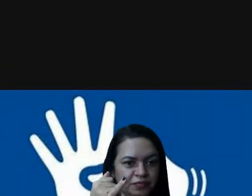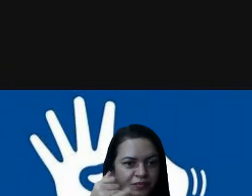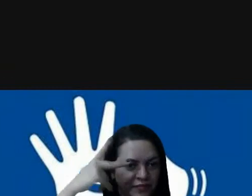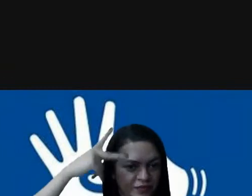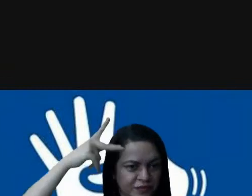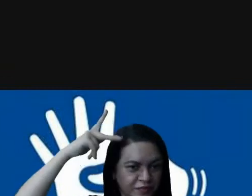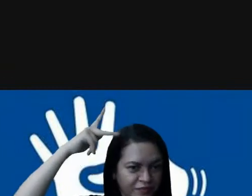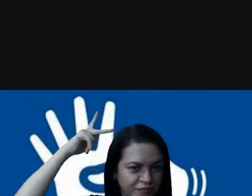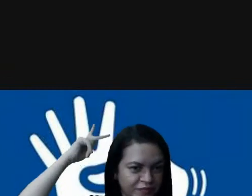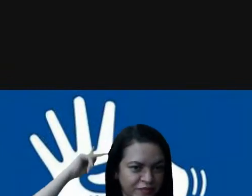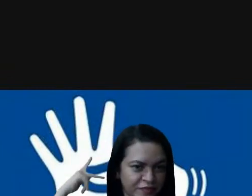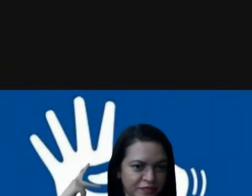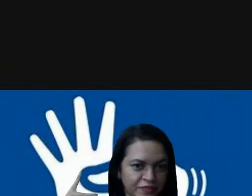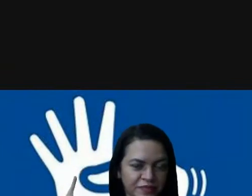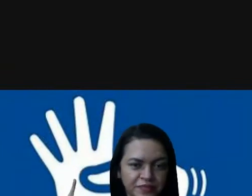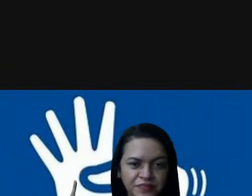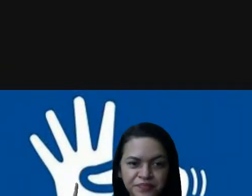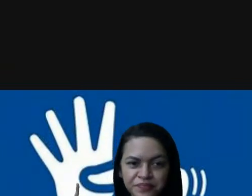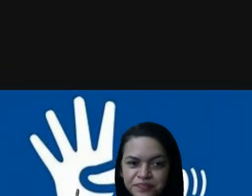Se ela retorna.